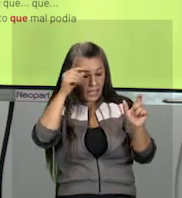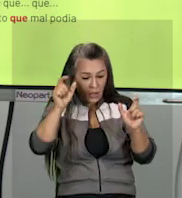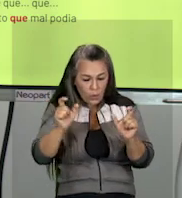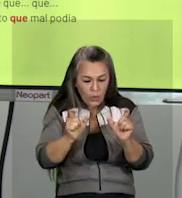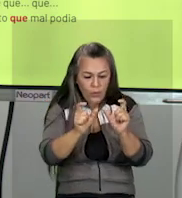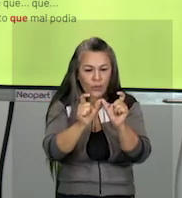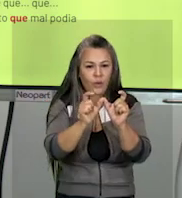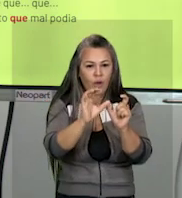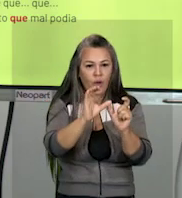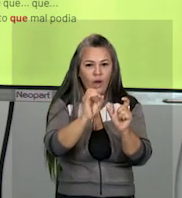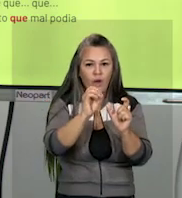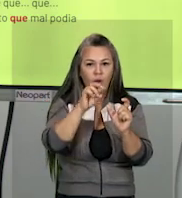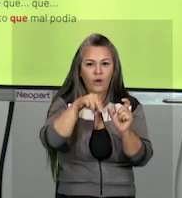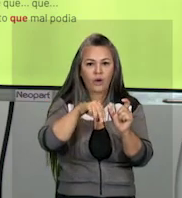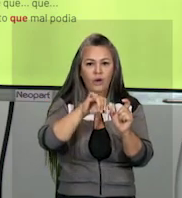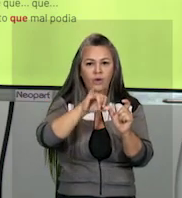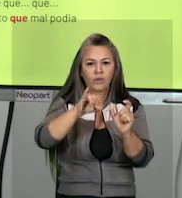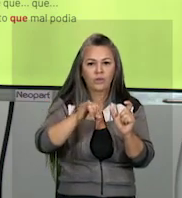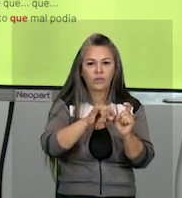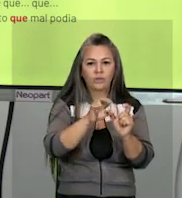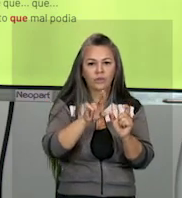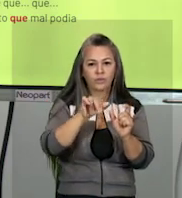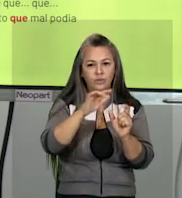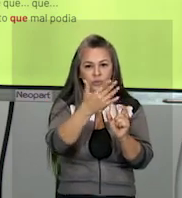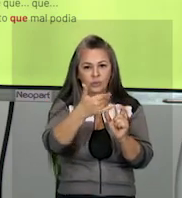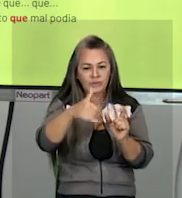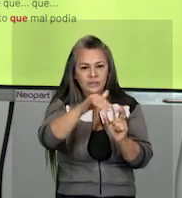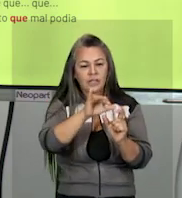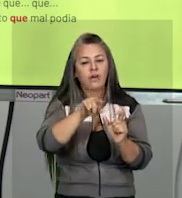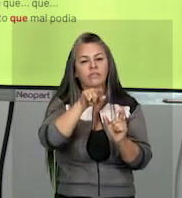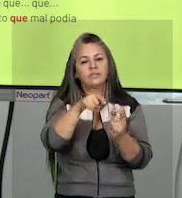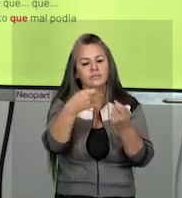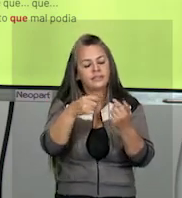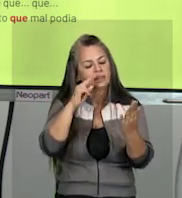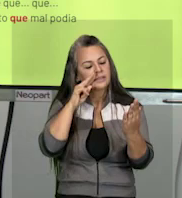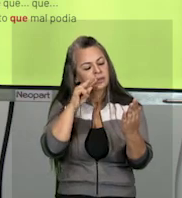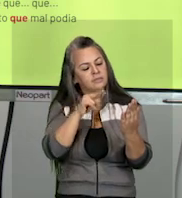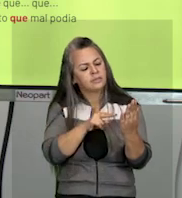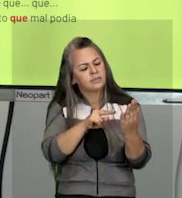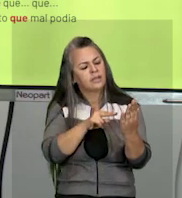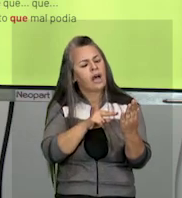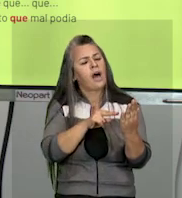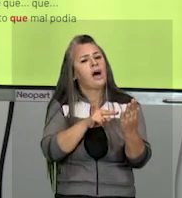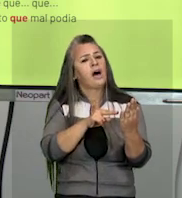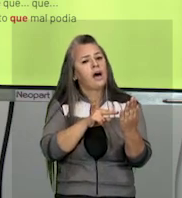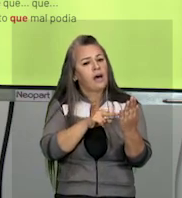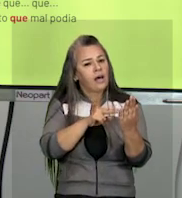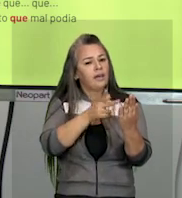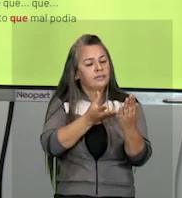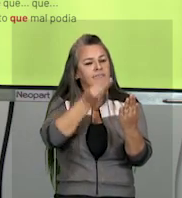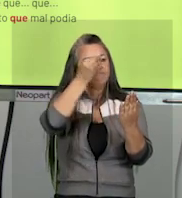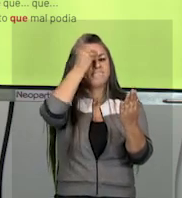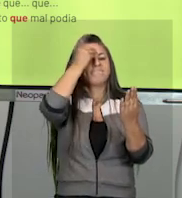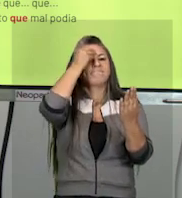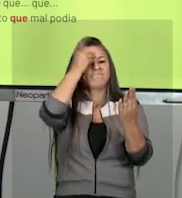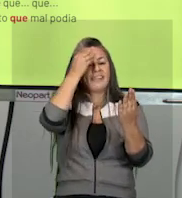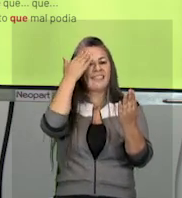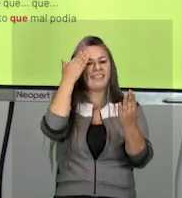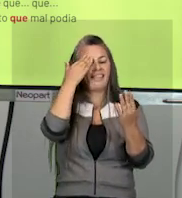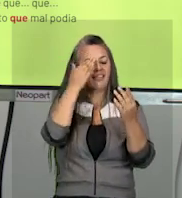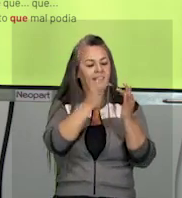ela é importante, ela tem o papel dela, mas o importante é buscar o sentido trazido pela frase ou pela oração,